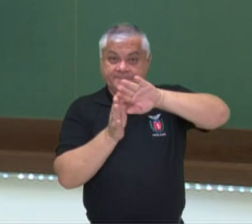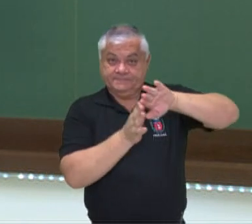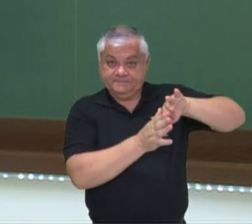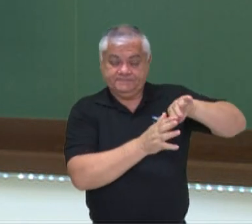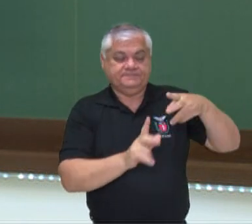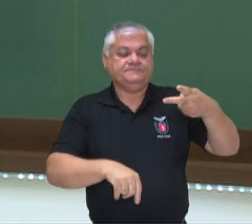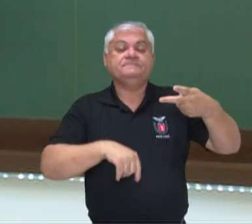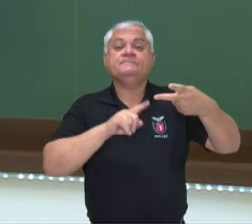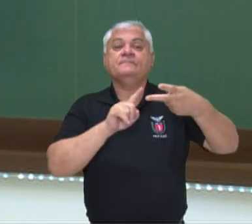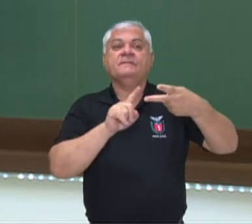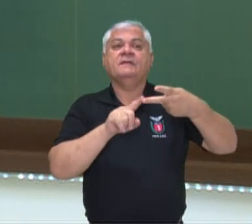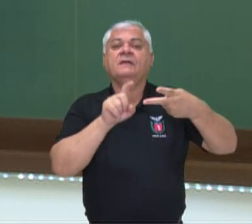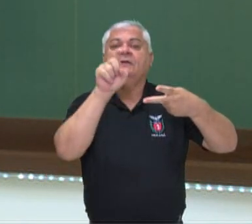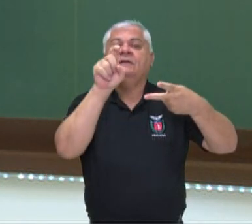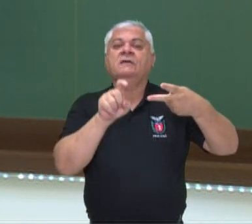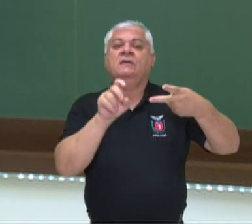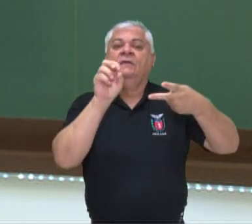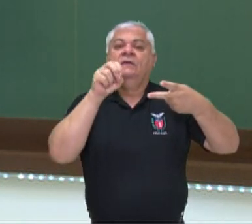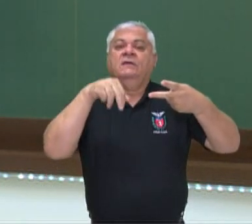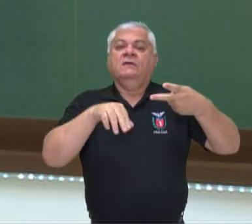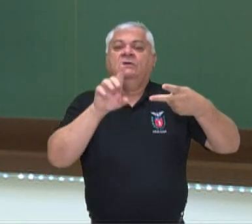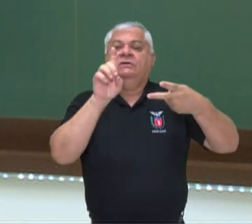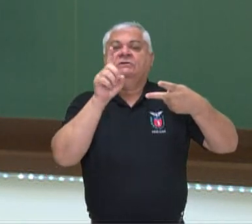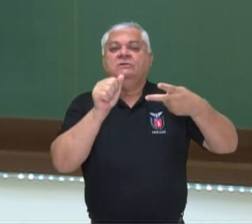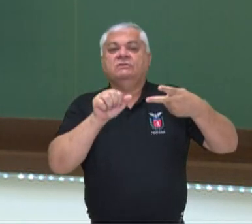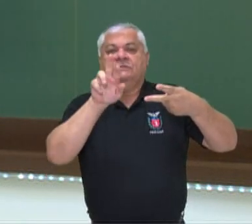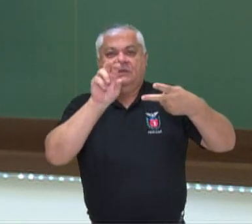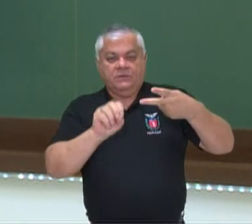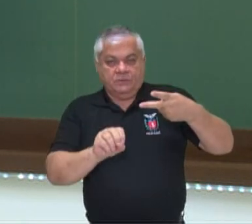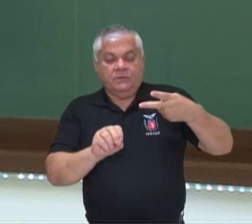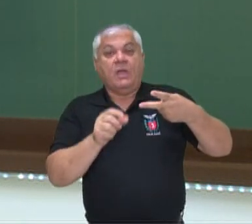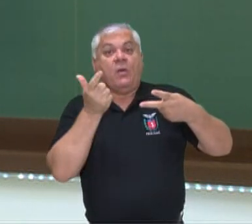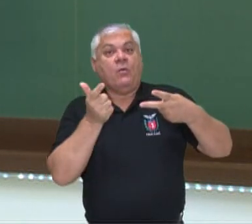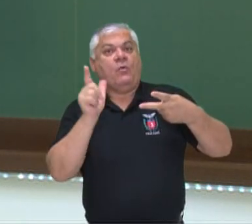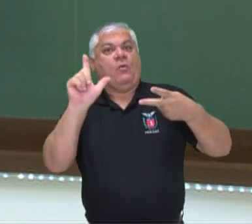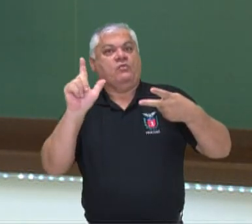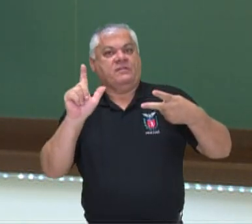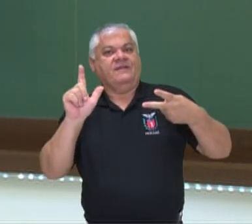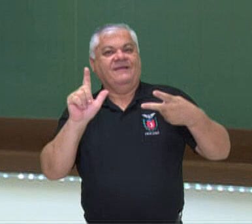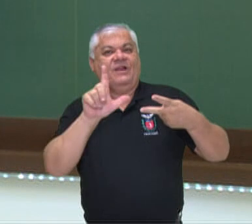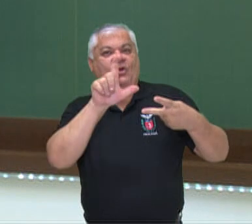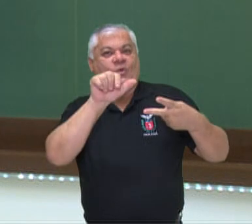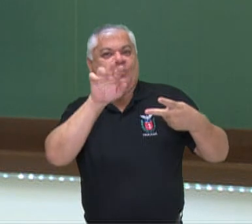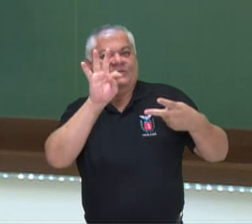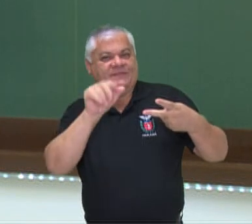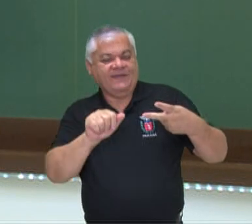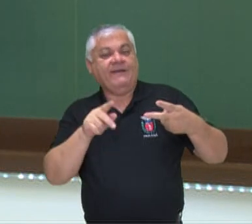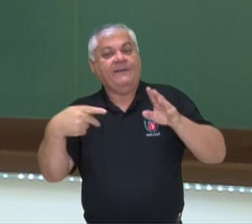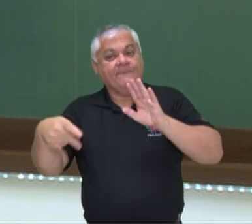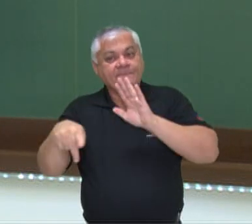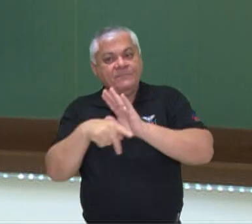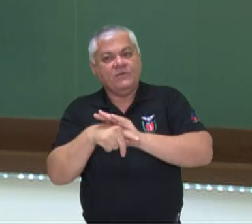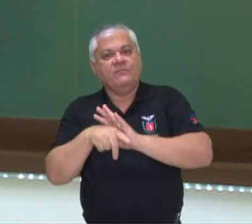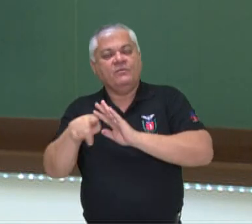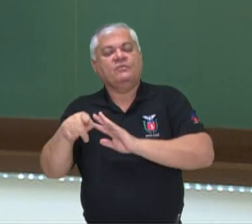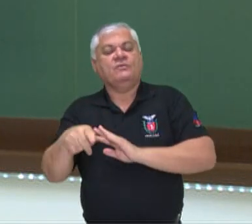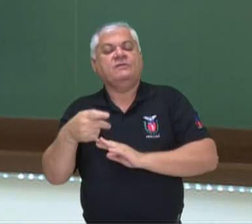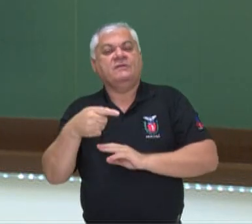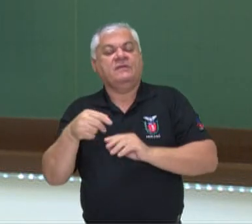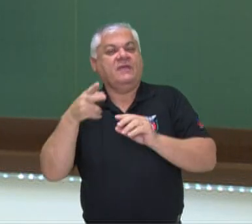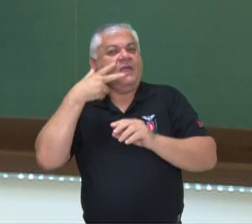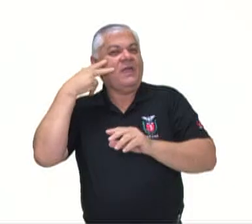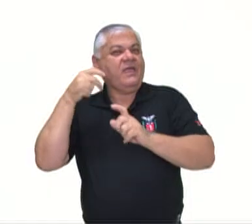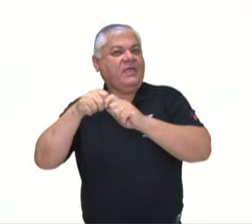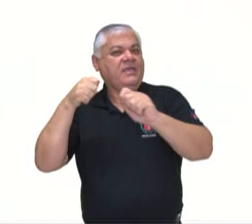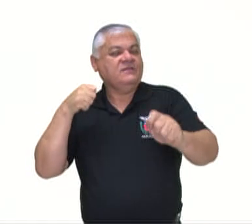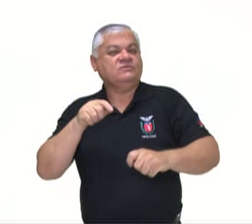o Shondaro é uma outra luta indígena. Essa é uma luta original do povo Guarani, tá?